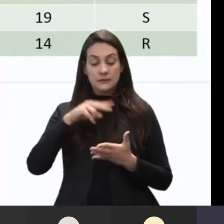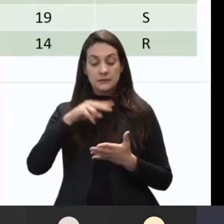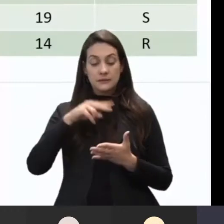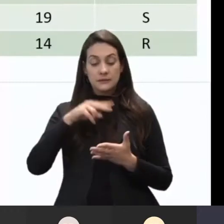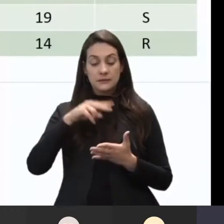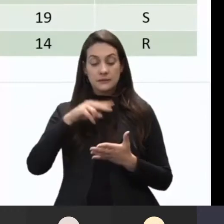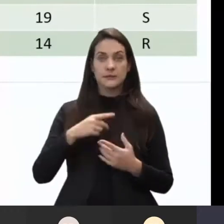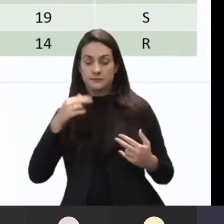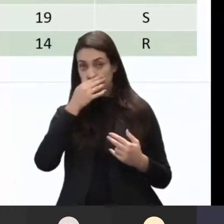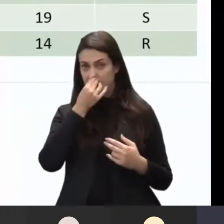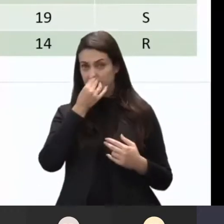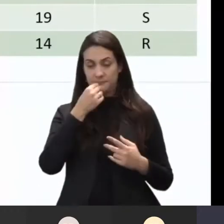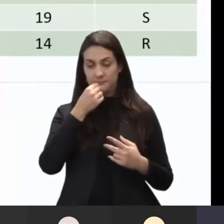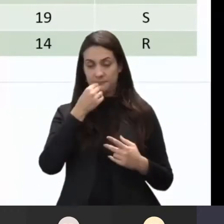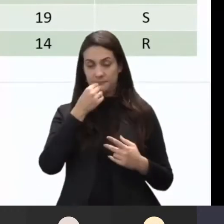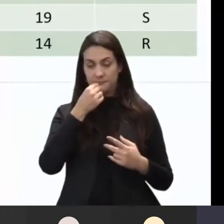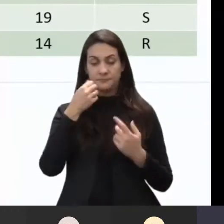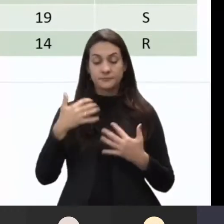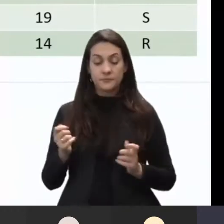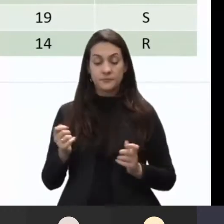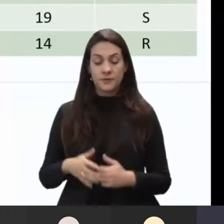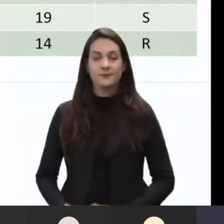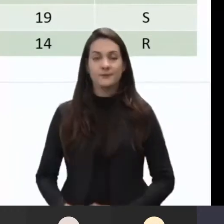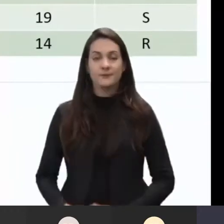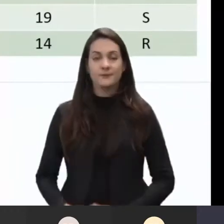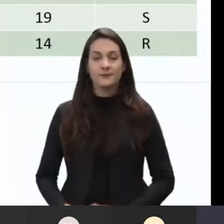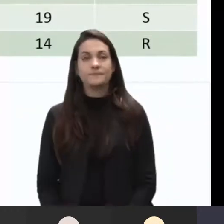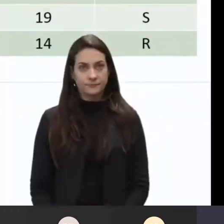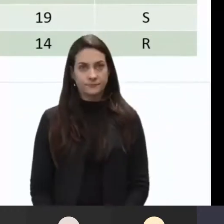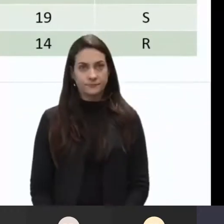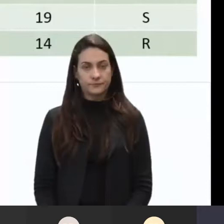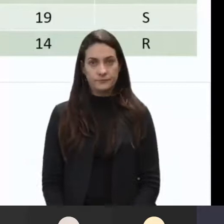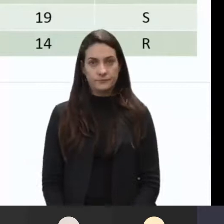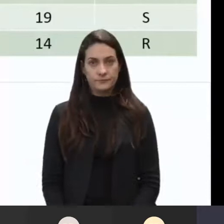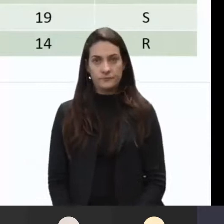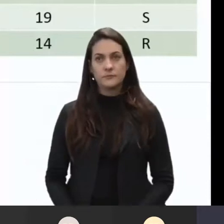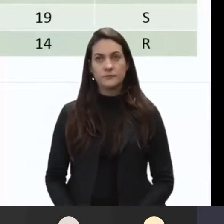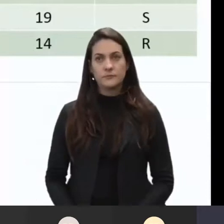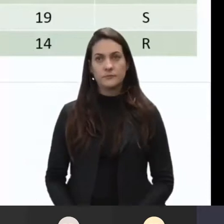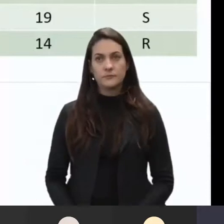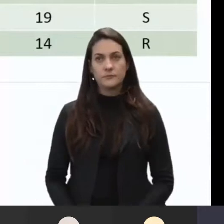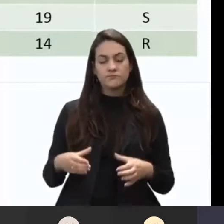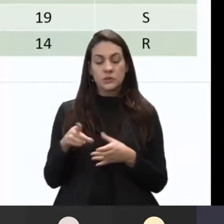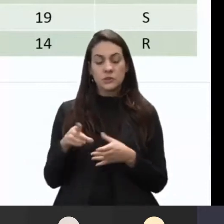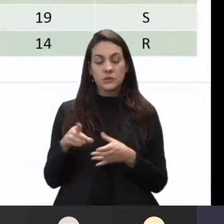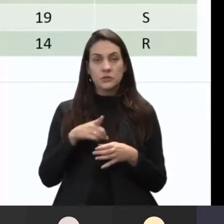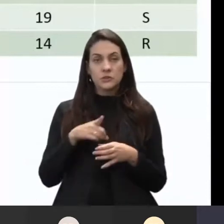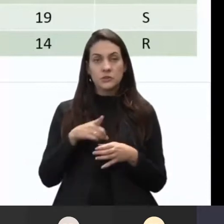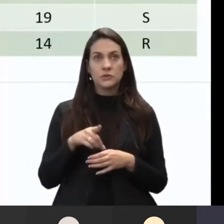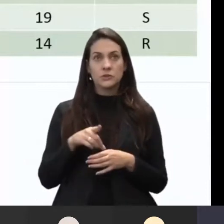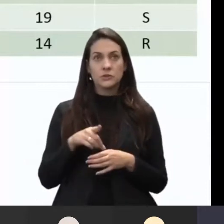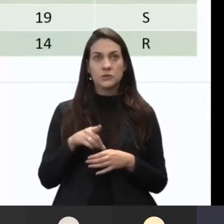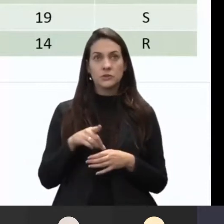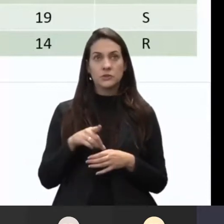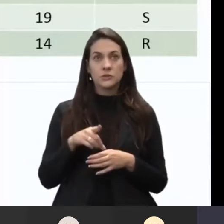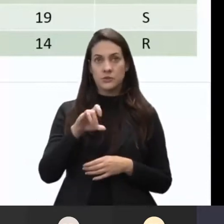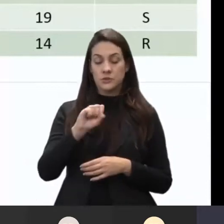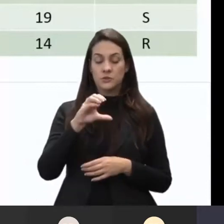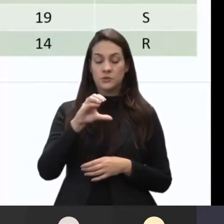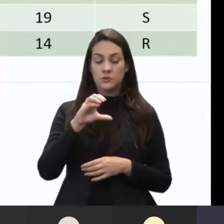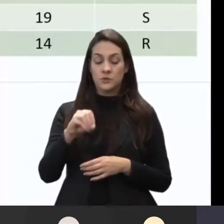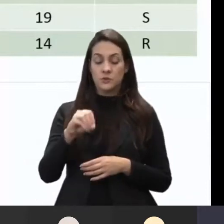os halos de inibição. Então, por que ele é chamado de método de discodifusão? Ele é chamado de método